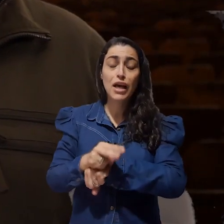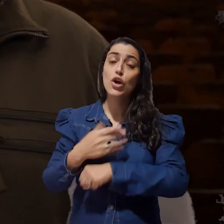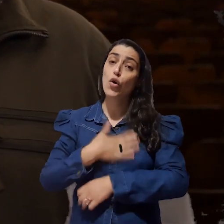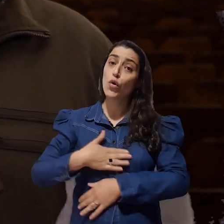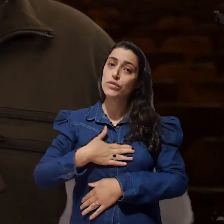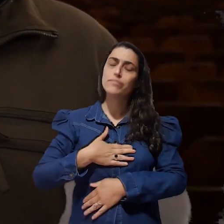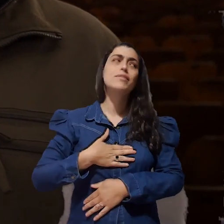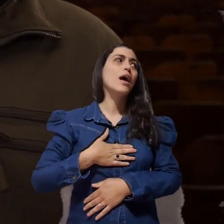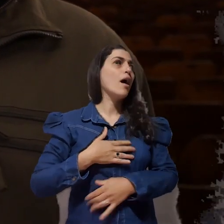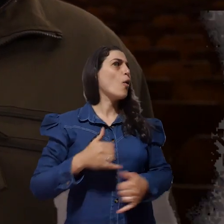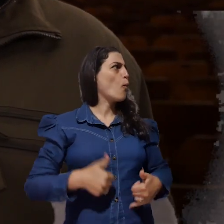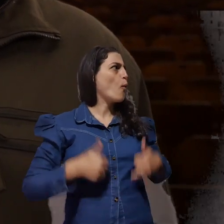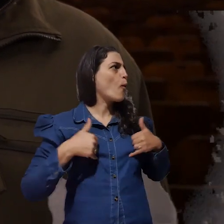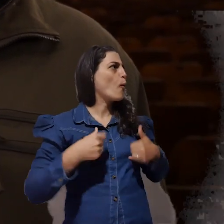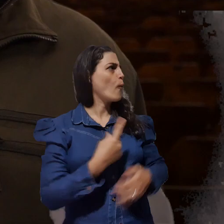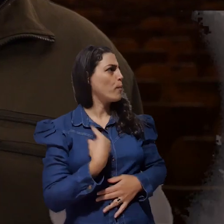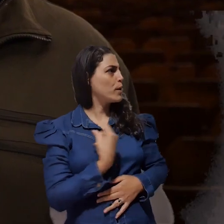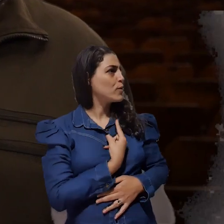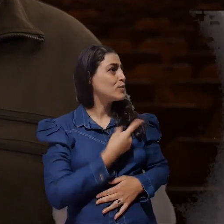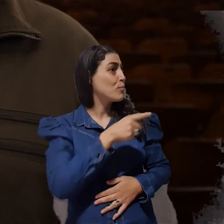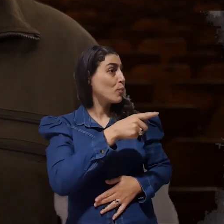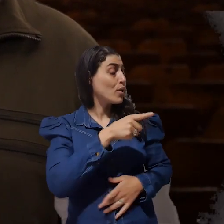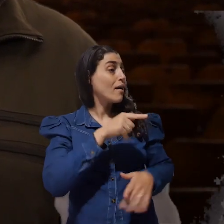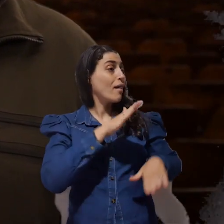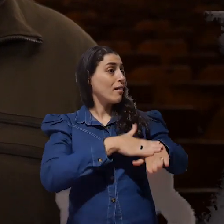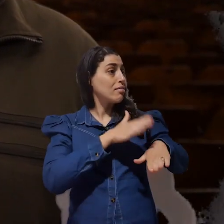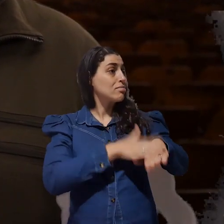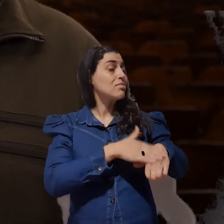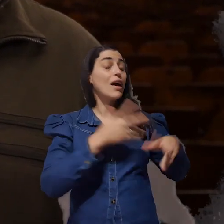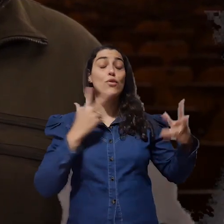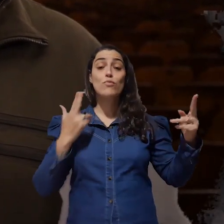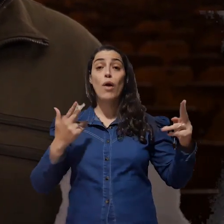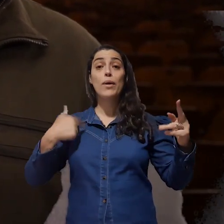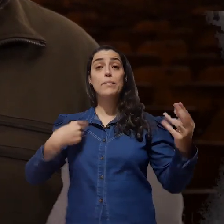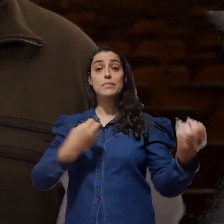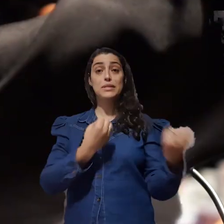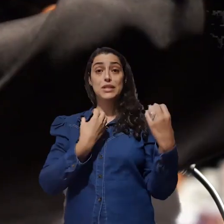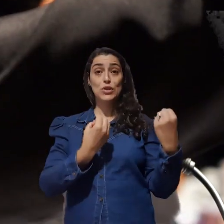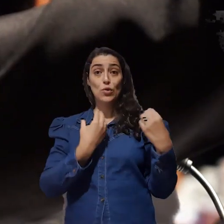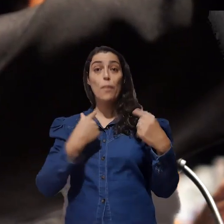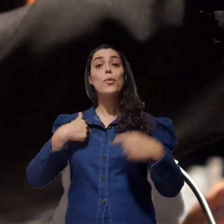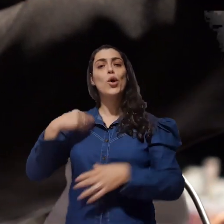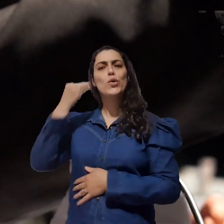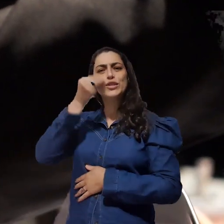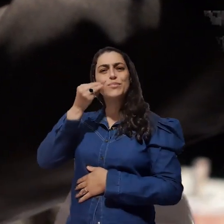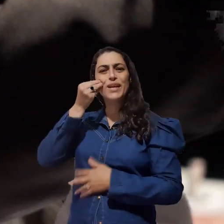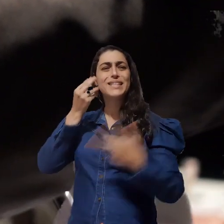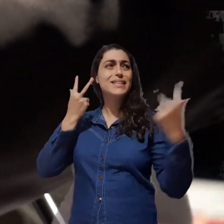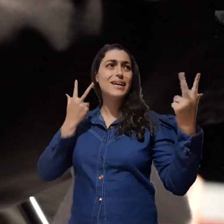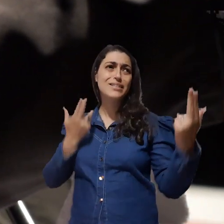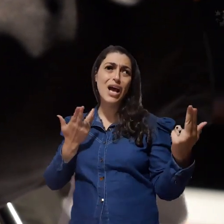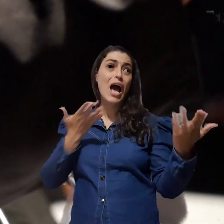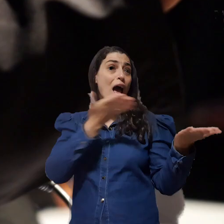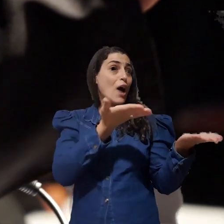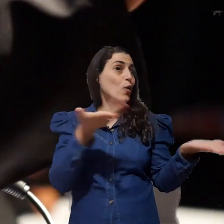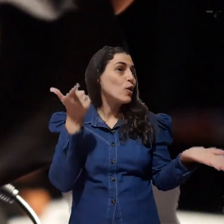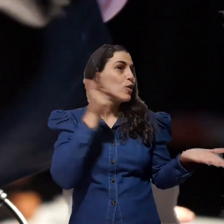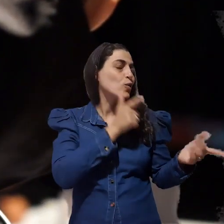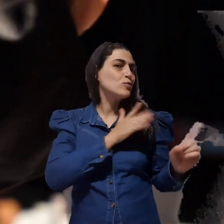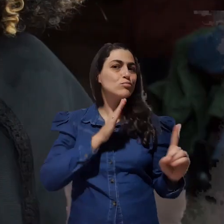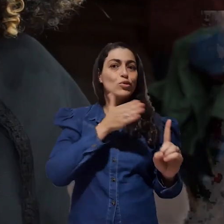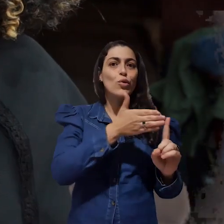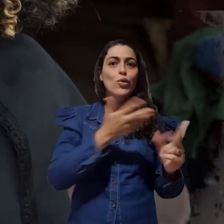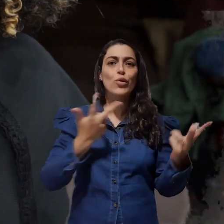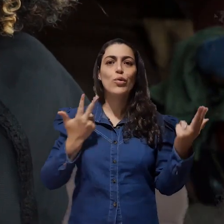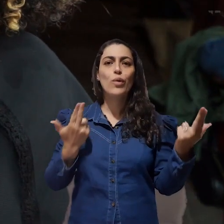fazendo o que ele me ensinou. Também passei por isso e agora ele conseguiu também chegar nesse momento. É um marco muito grande, pra